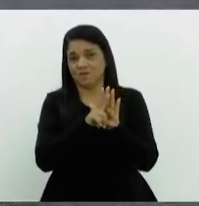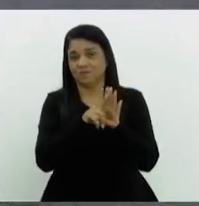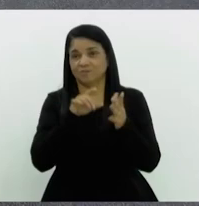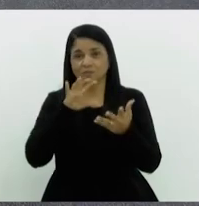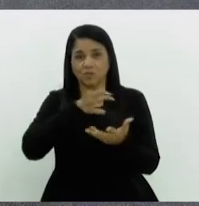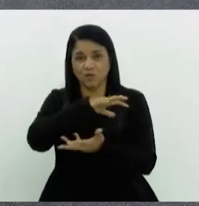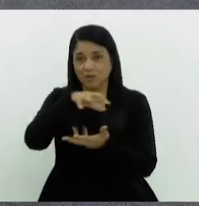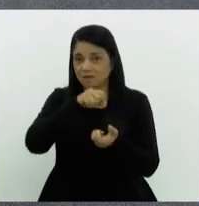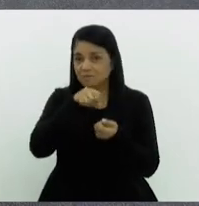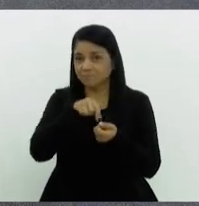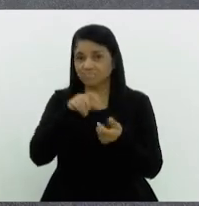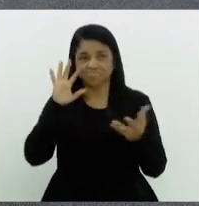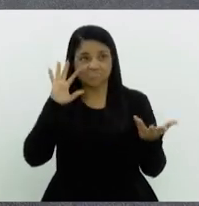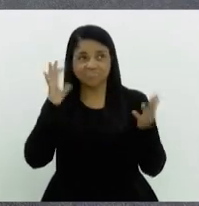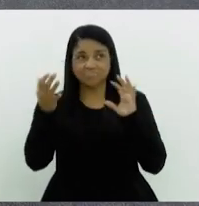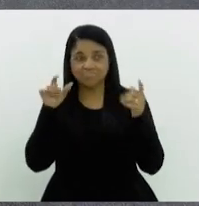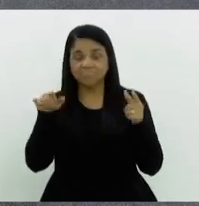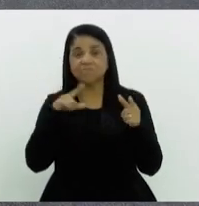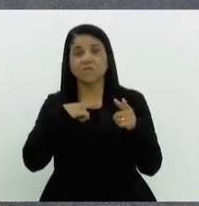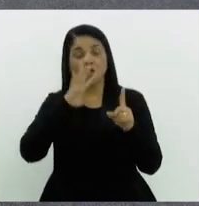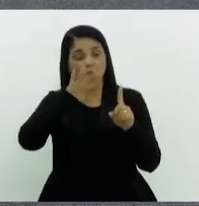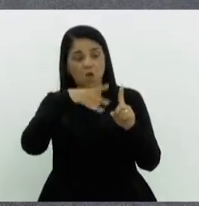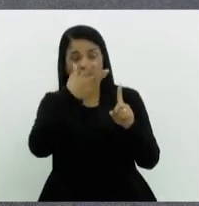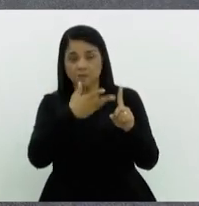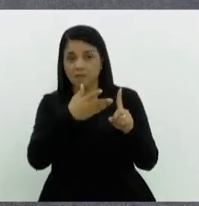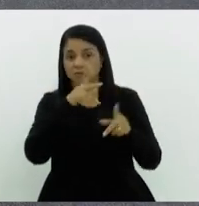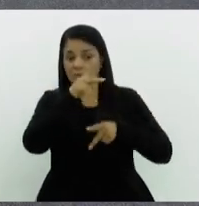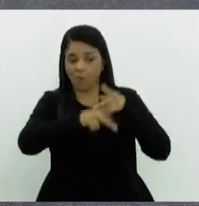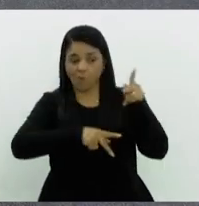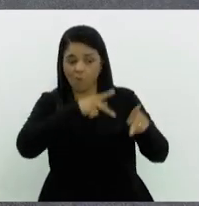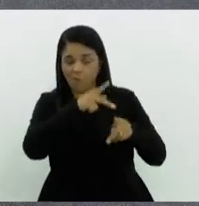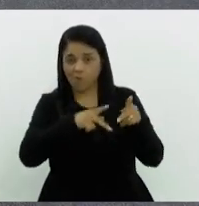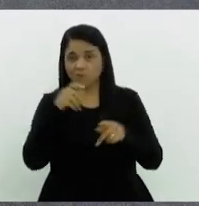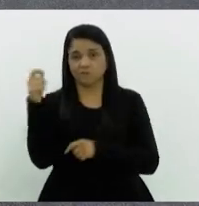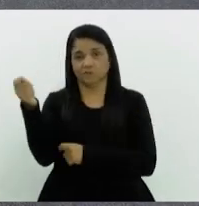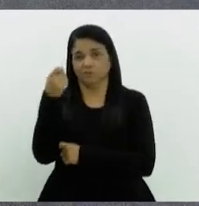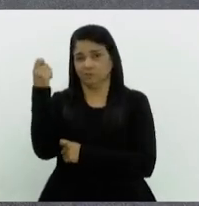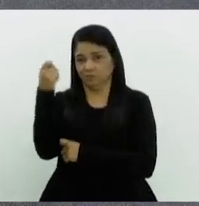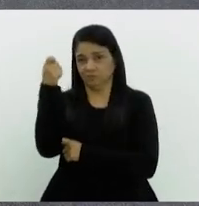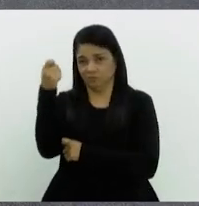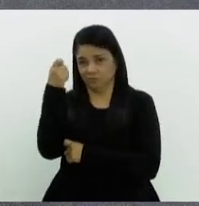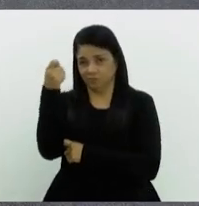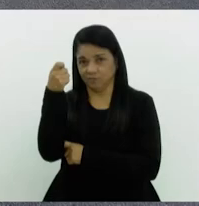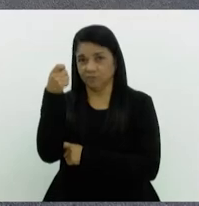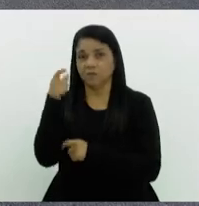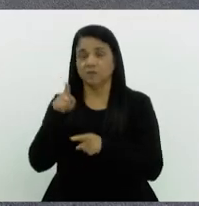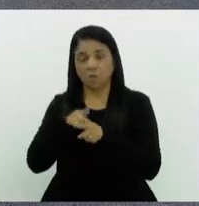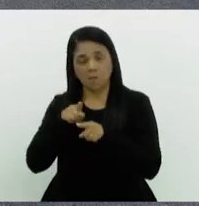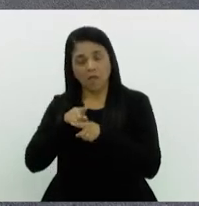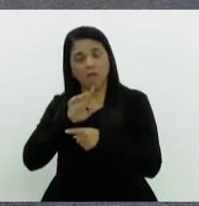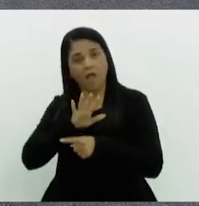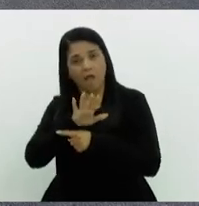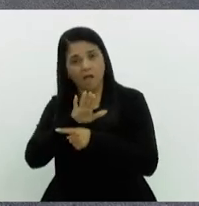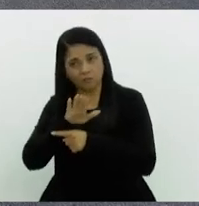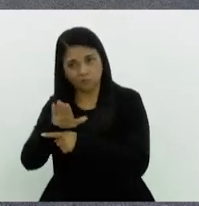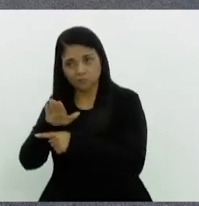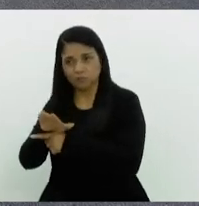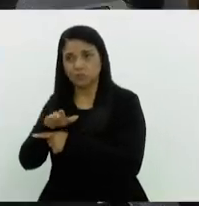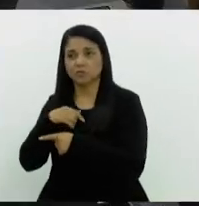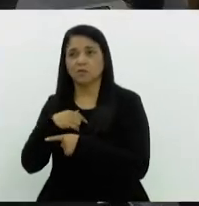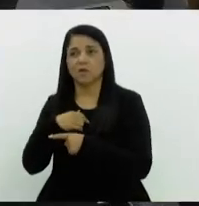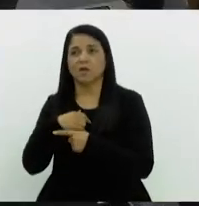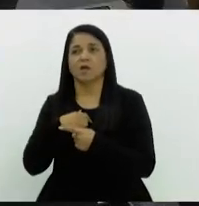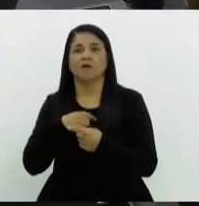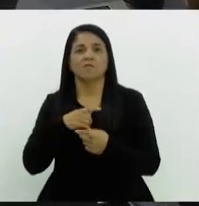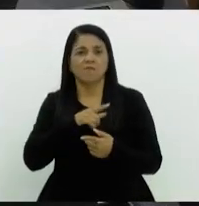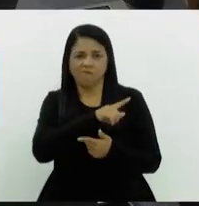principal homenagem que a gente podia fazer ao povo do Rio Grande do Sul, além de dar nossas contribuições, eu já dei 3,